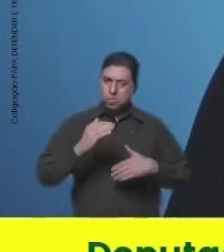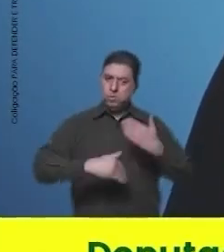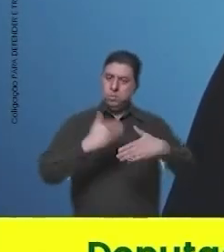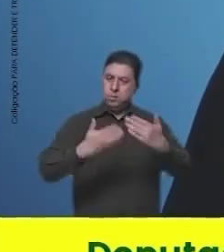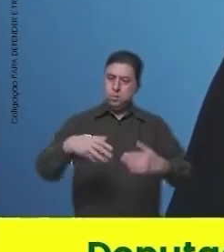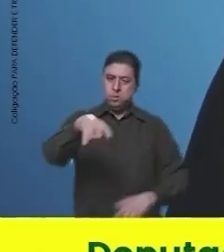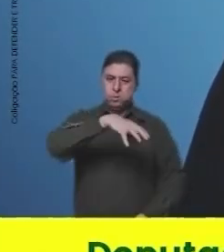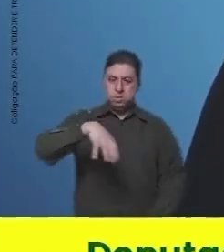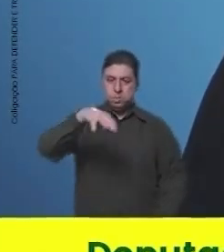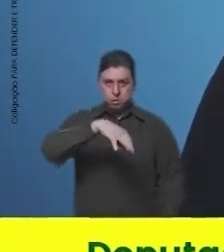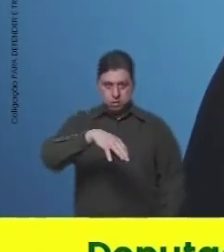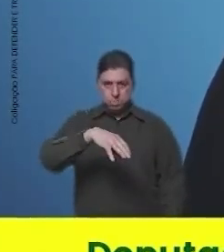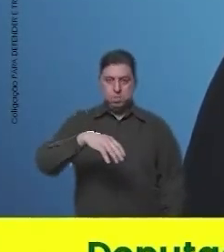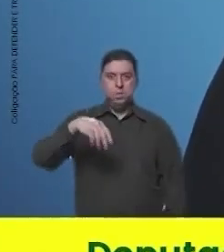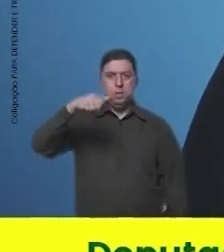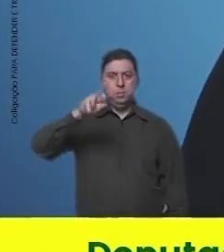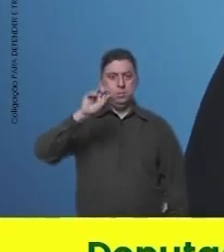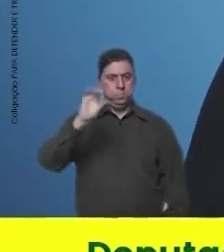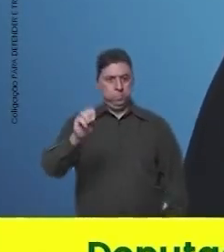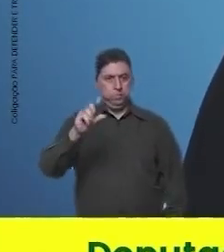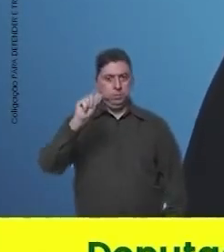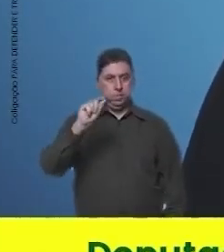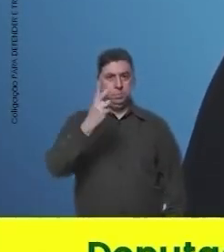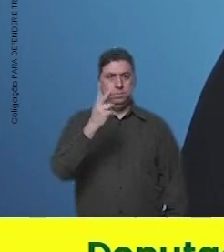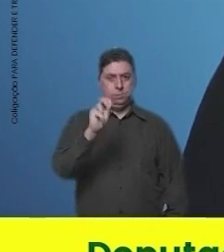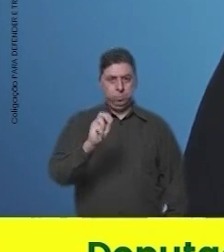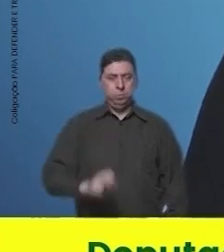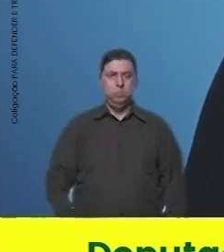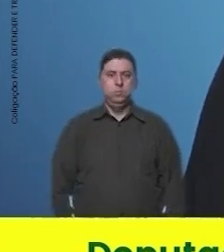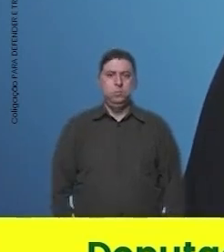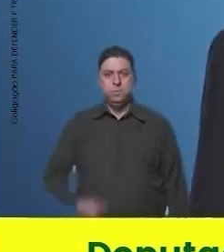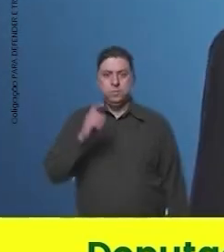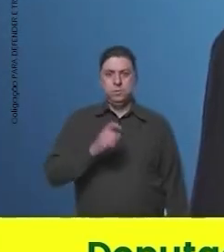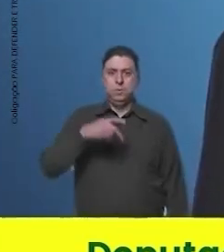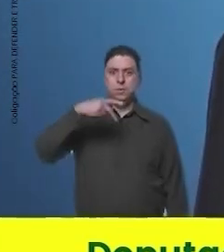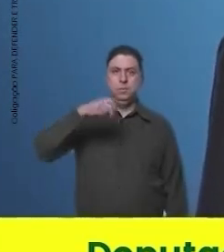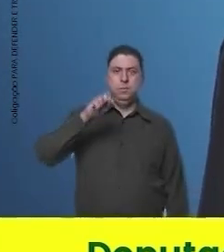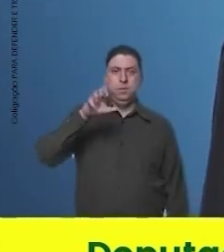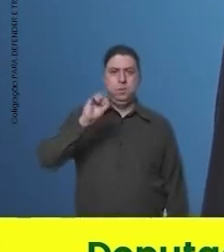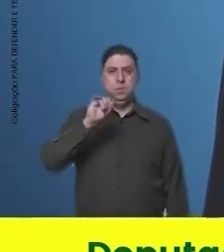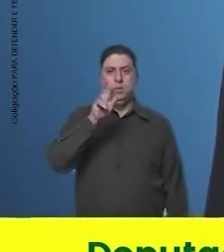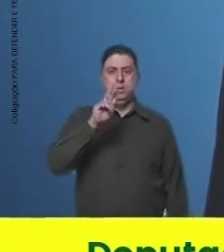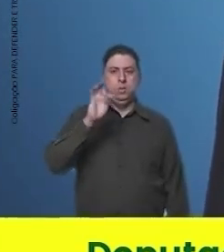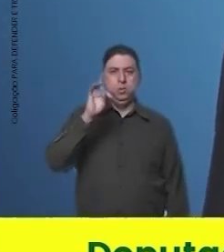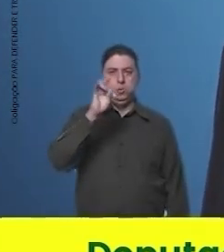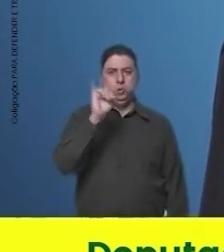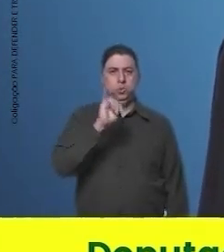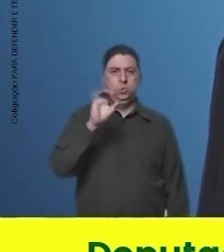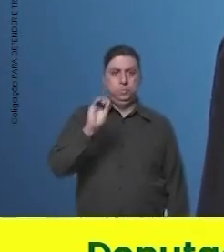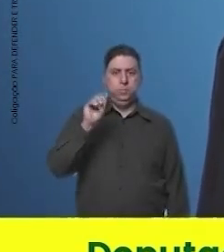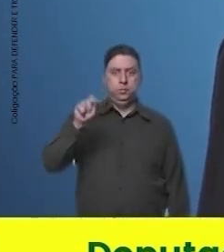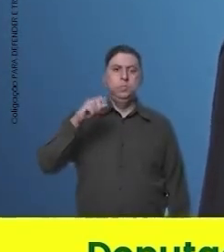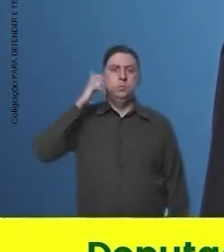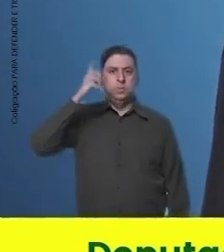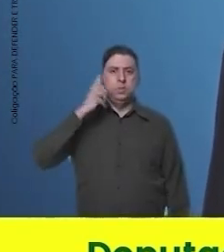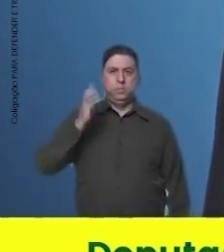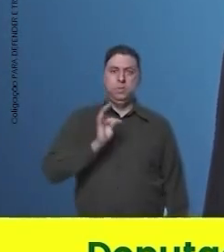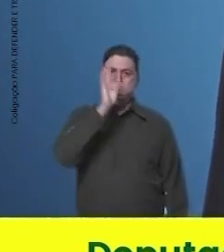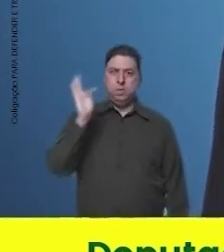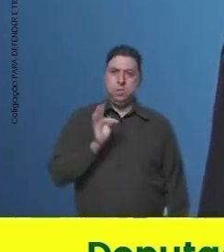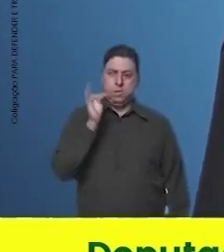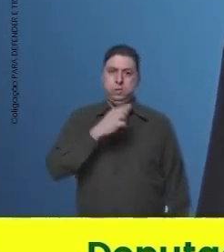Nosso foco é desenvolvimento regional. Marco Marchand, 1020. Sou Paulo Ritzel, candidato a deputado federal, com o